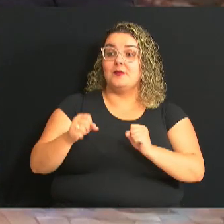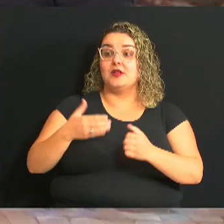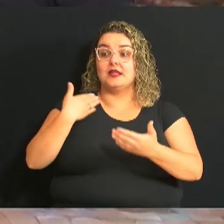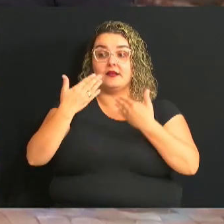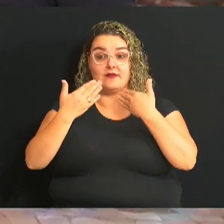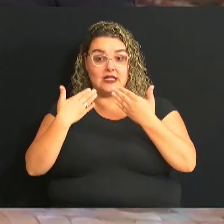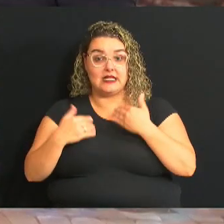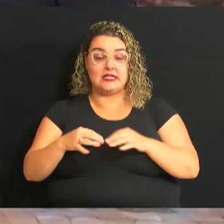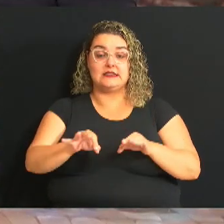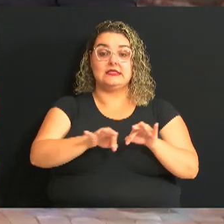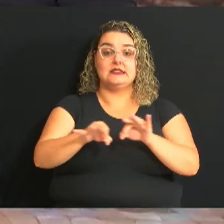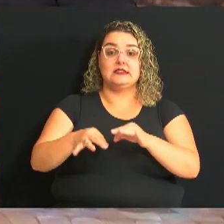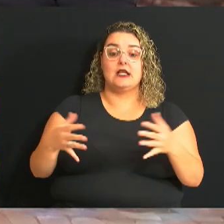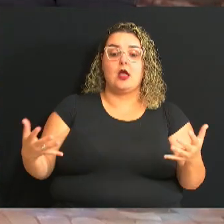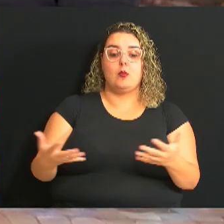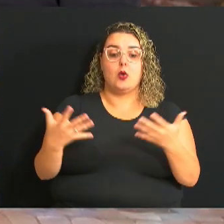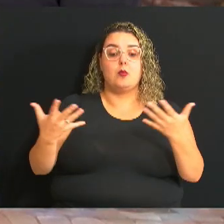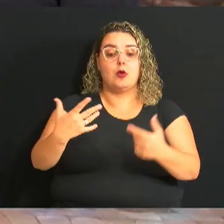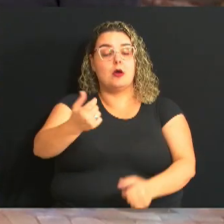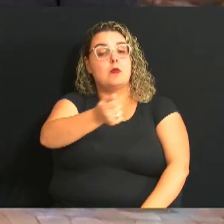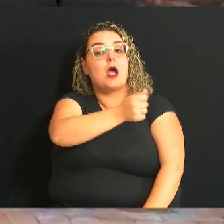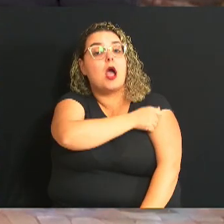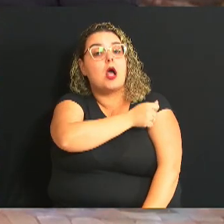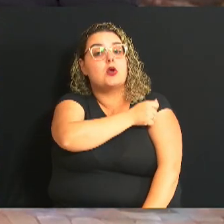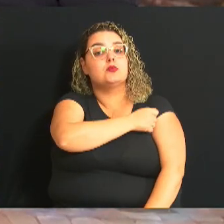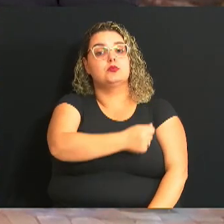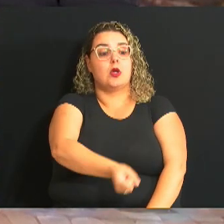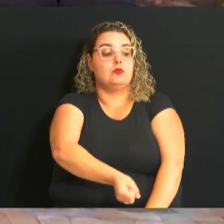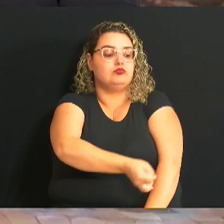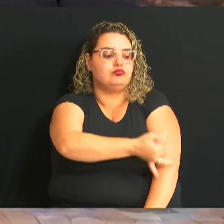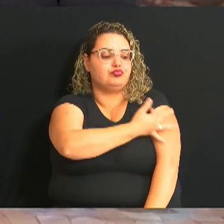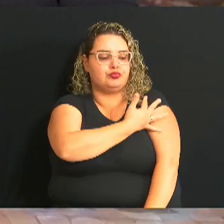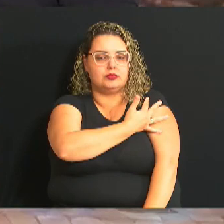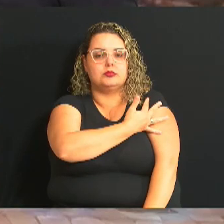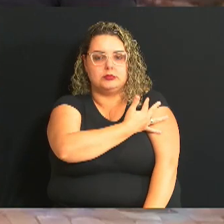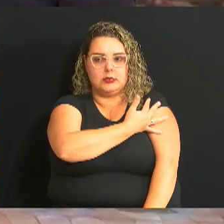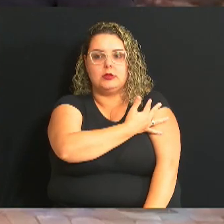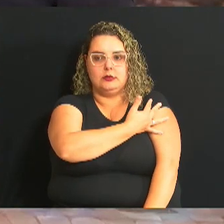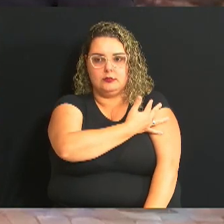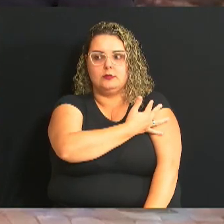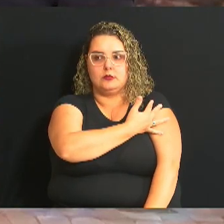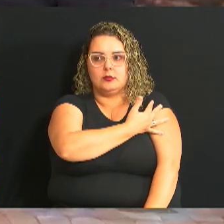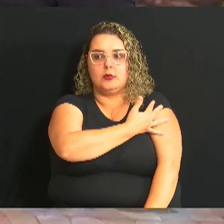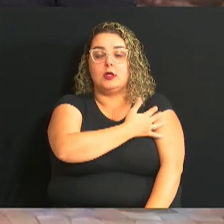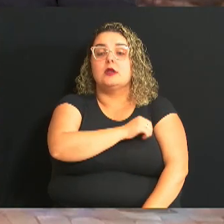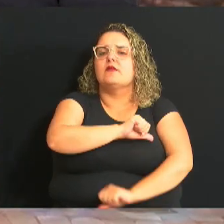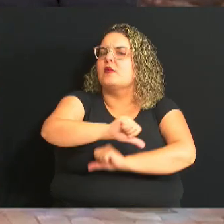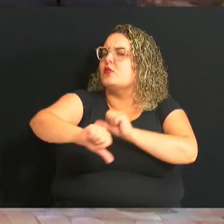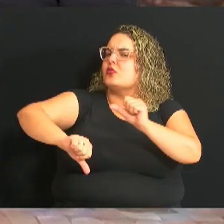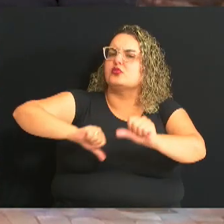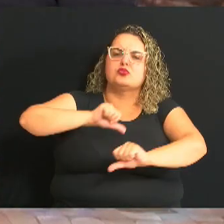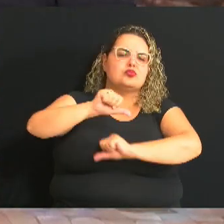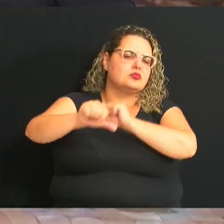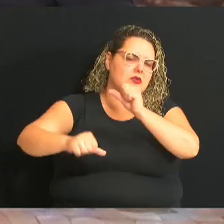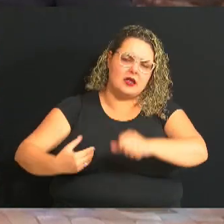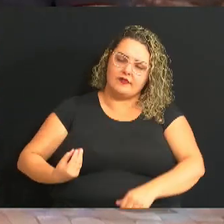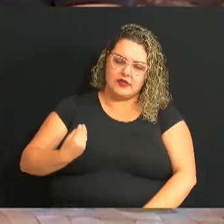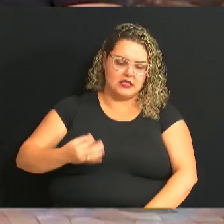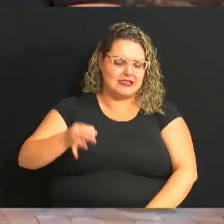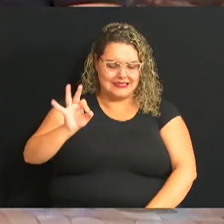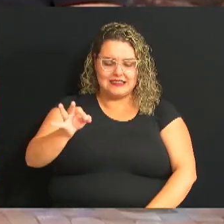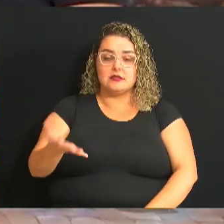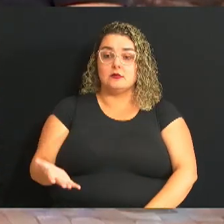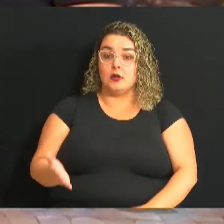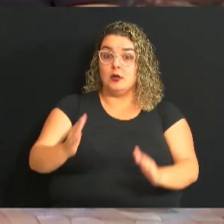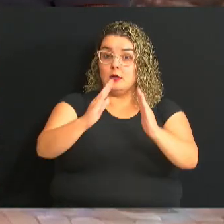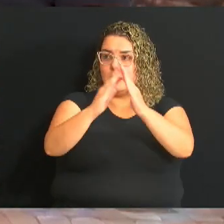e engajar alunos do Ensino Médio Fundamental 2, um projeto que vai transformar a vida deles com certeza. Bom, o pessoal em casa certamente já